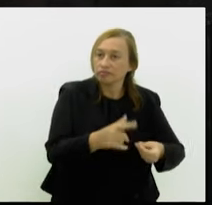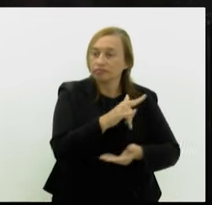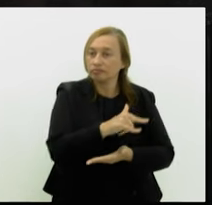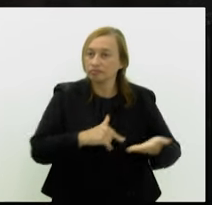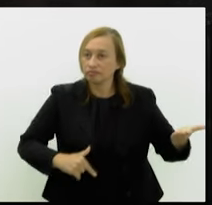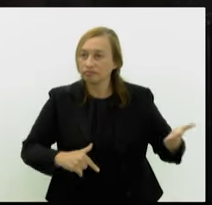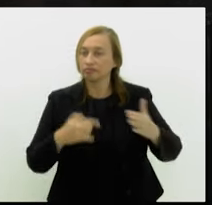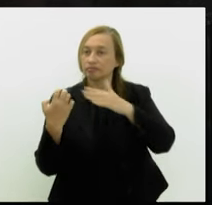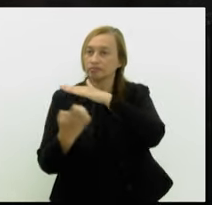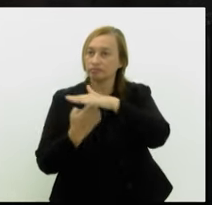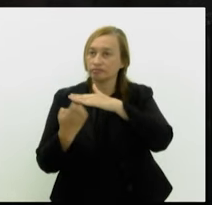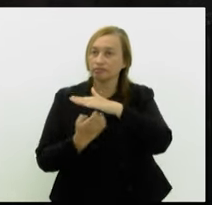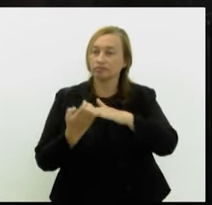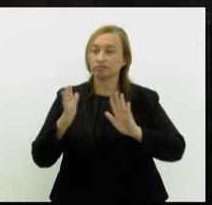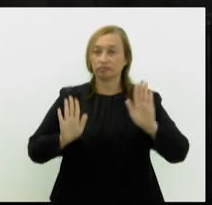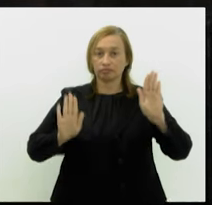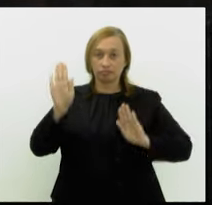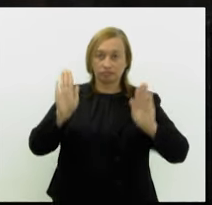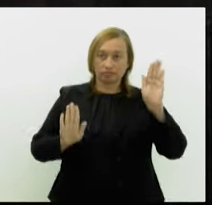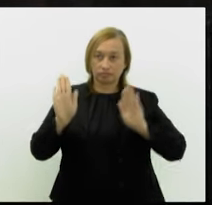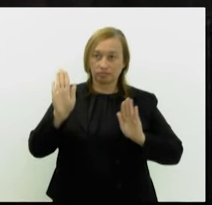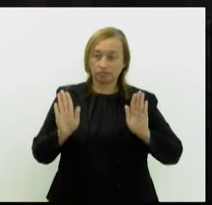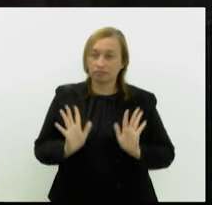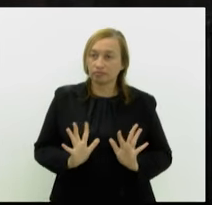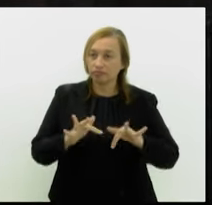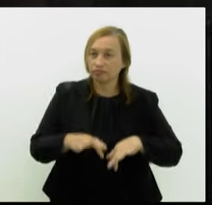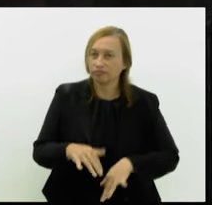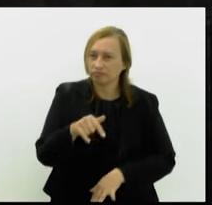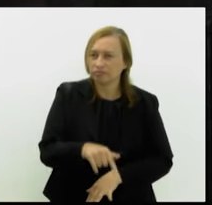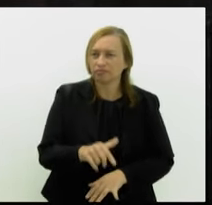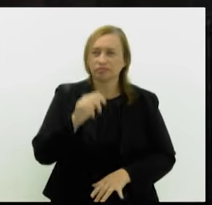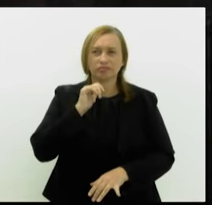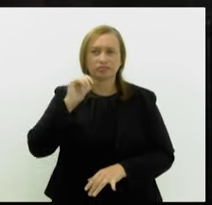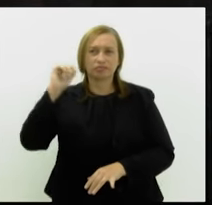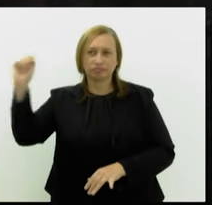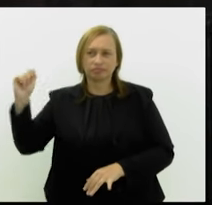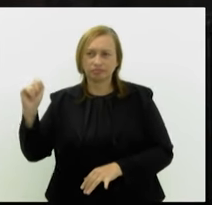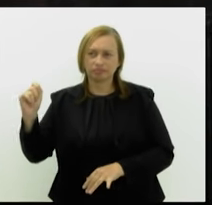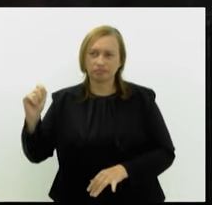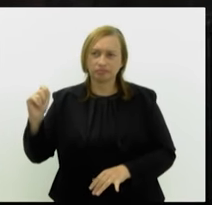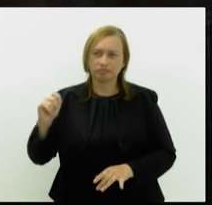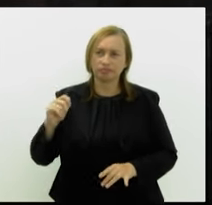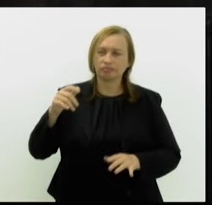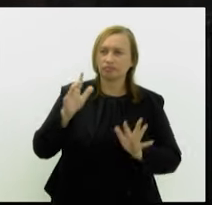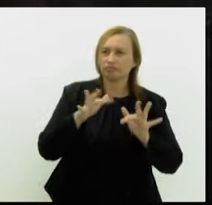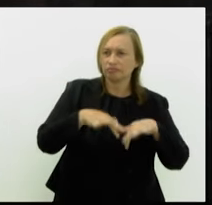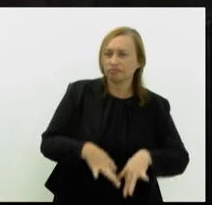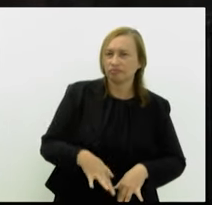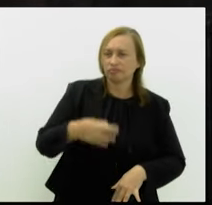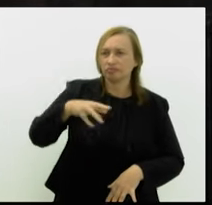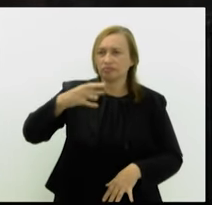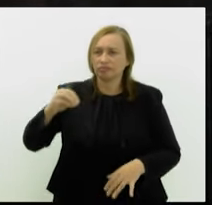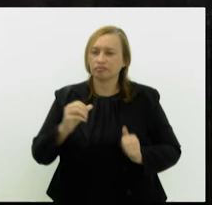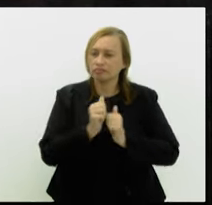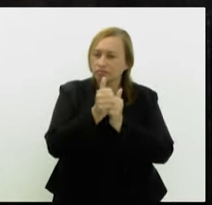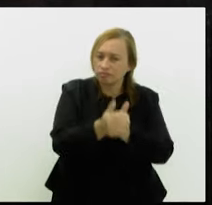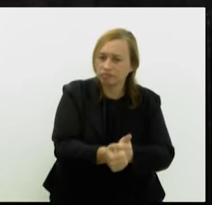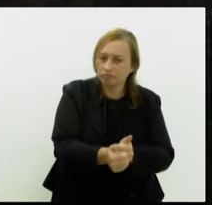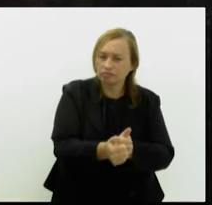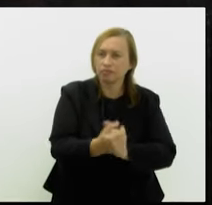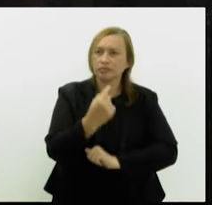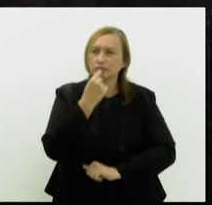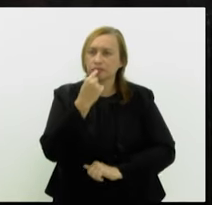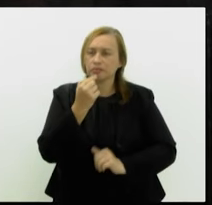empresas, ele se encerra agora, a maioria deles, no início de abril, final de março. Eu estou acompanhando de perto isso junto do movimento